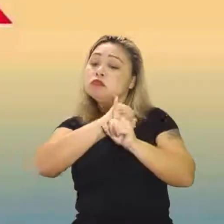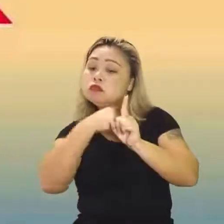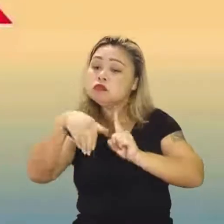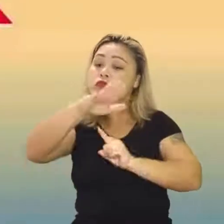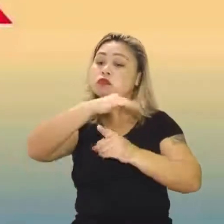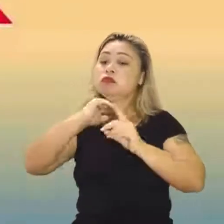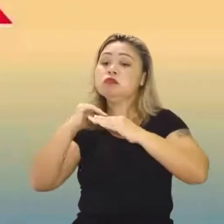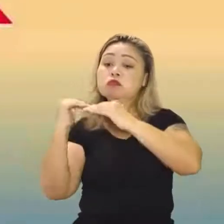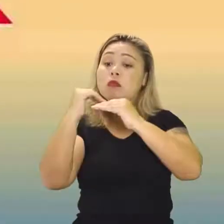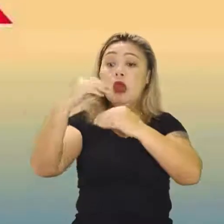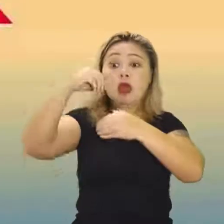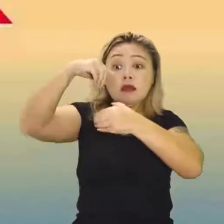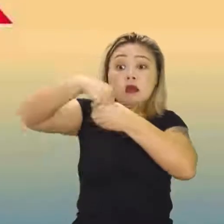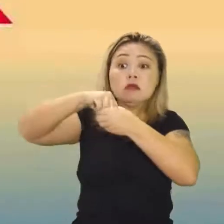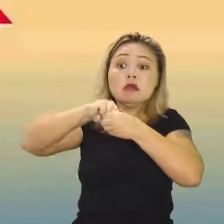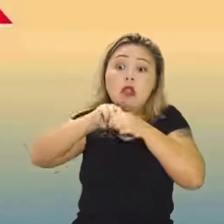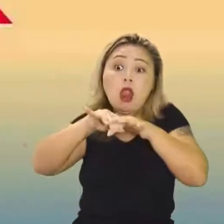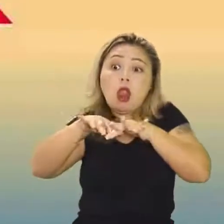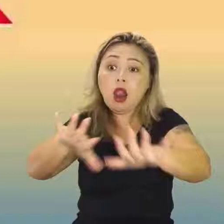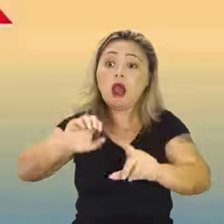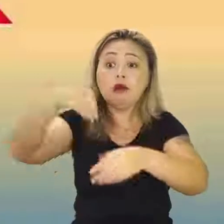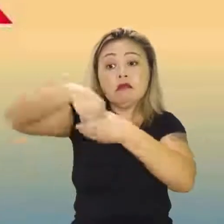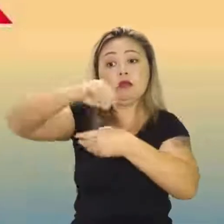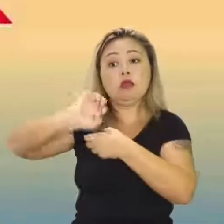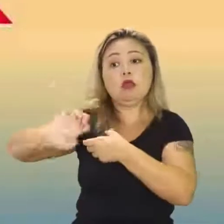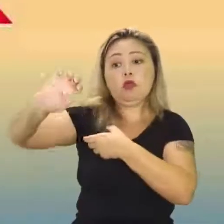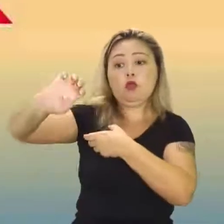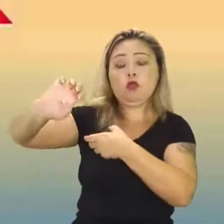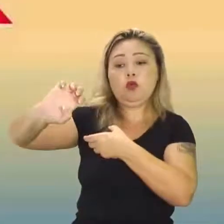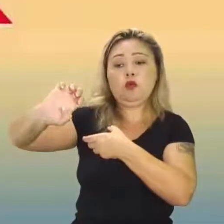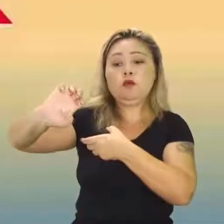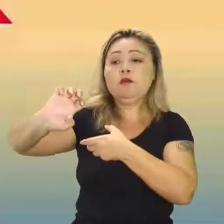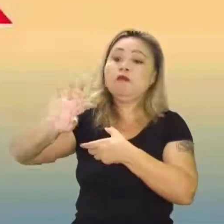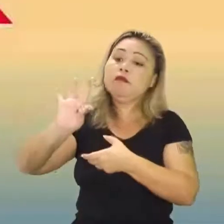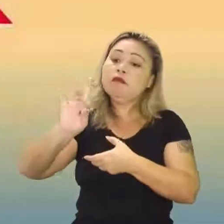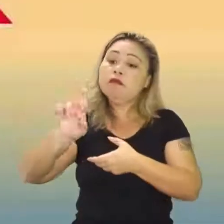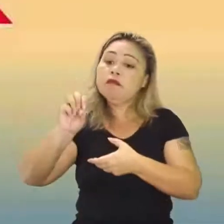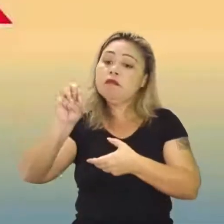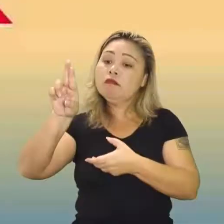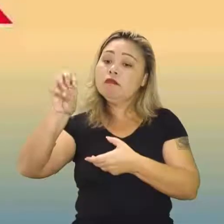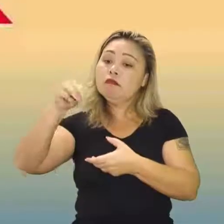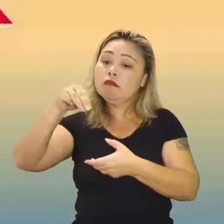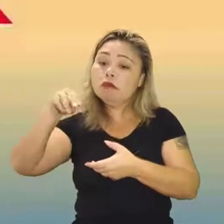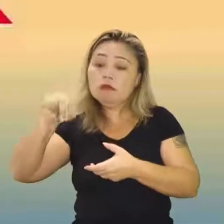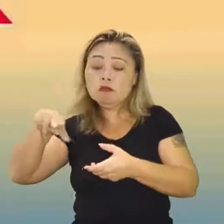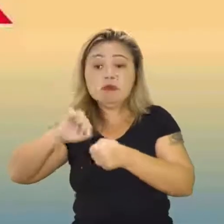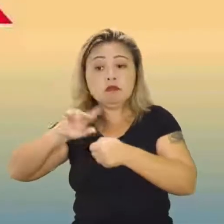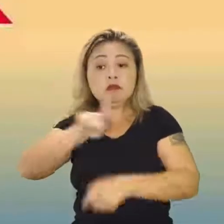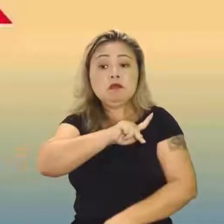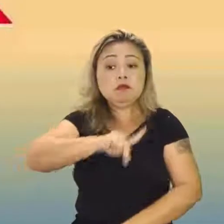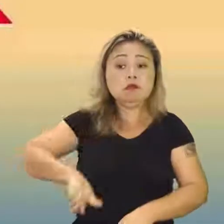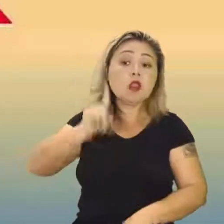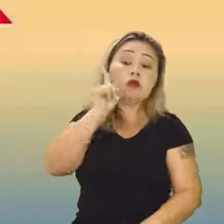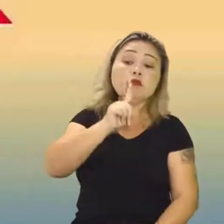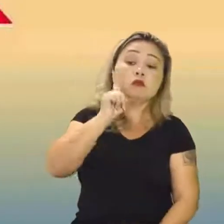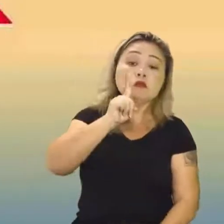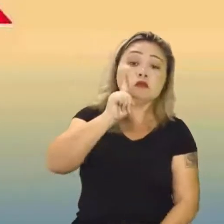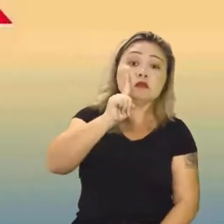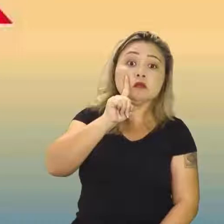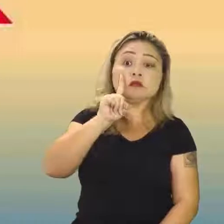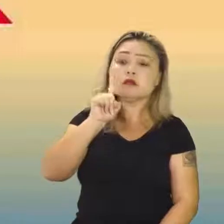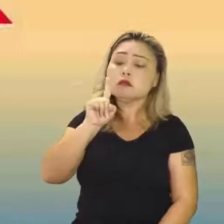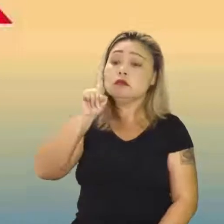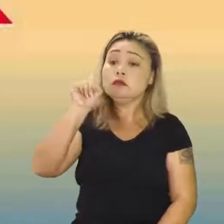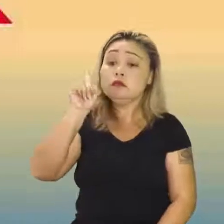propague dentro da Europa. Aí foi quando Harry Truman, presidente norte-americano, ele